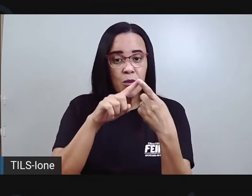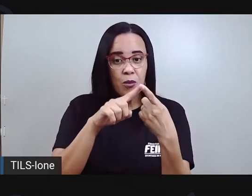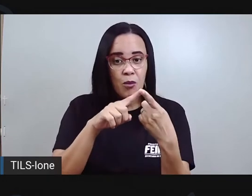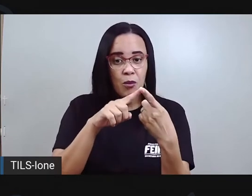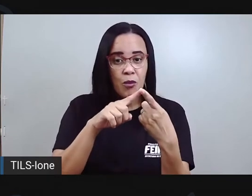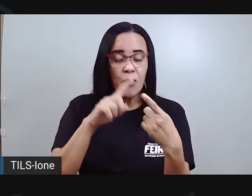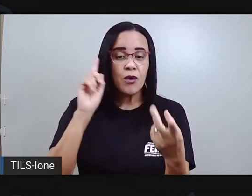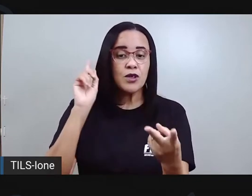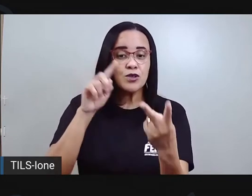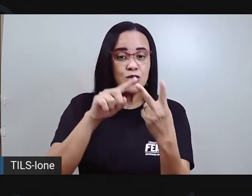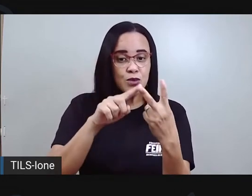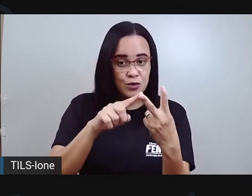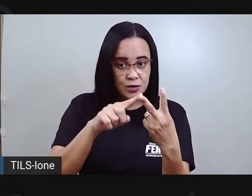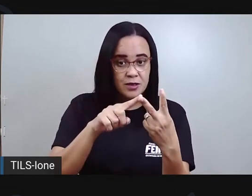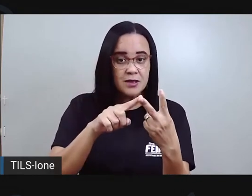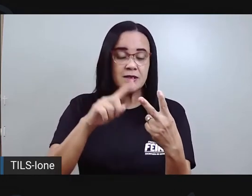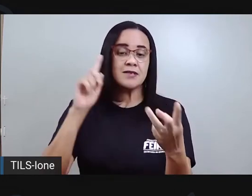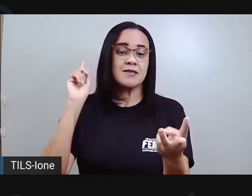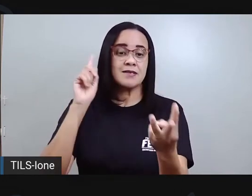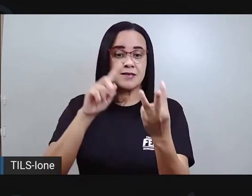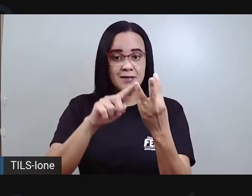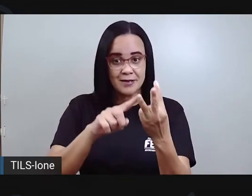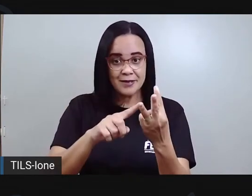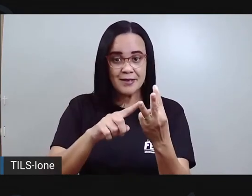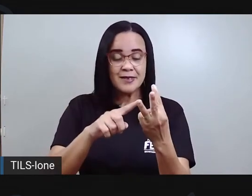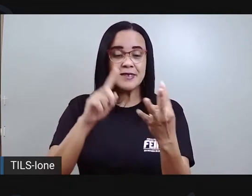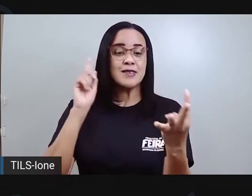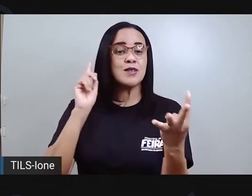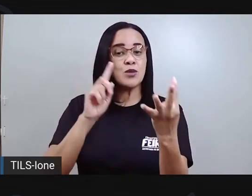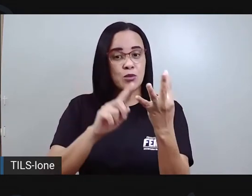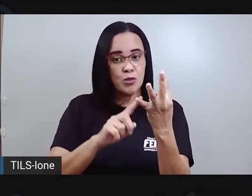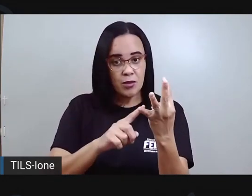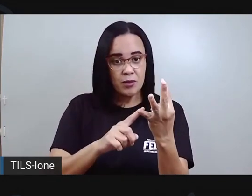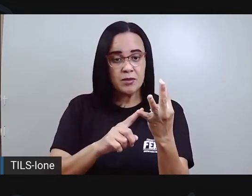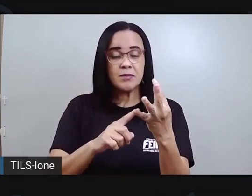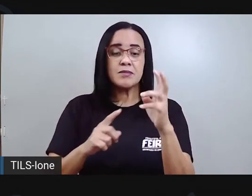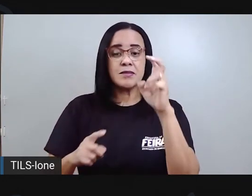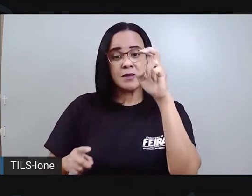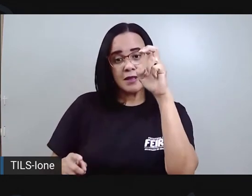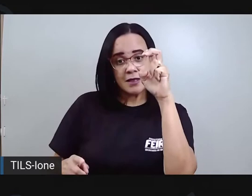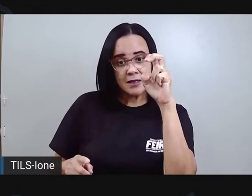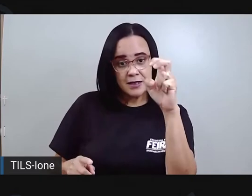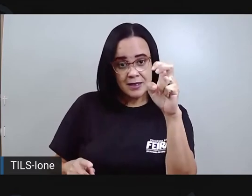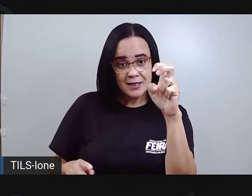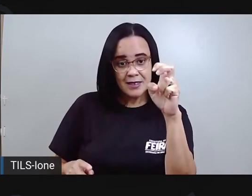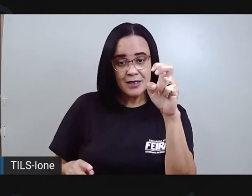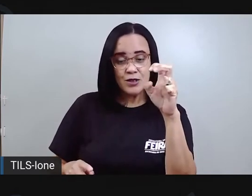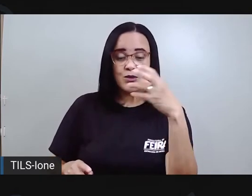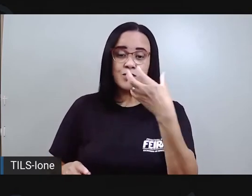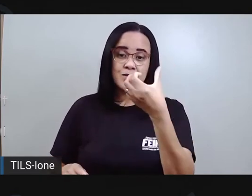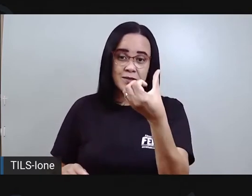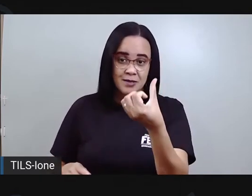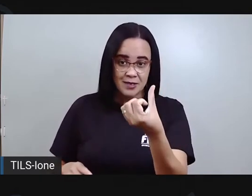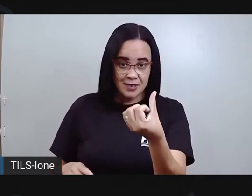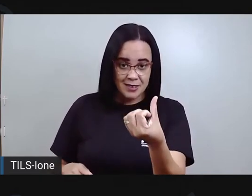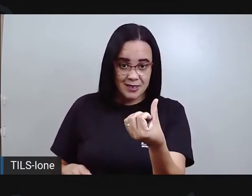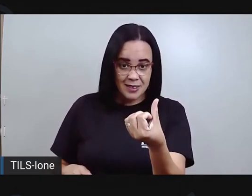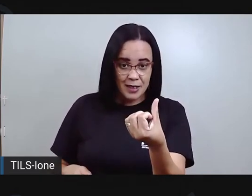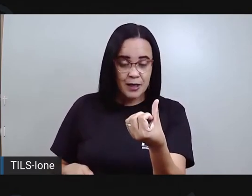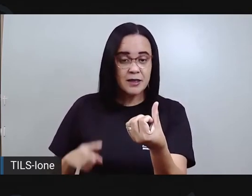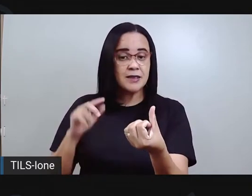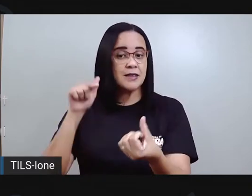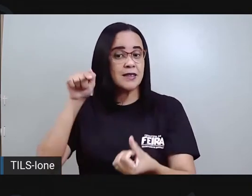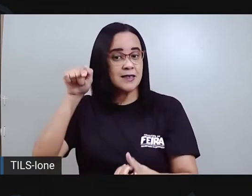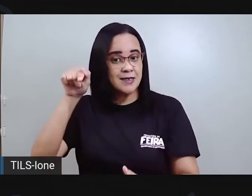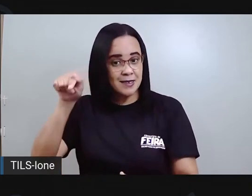Um, dois, três, quatro, cinco,